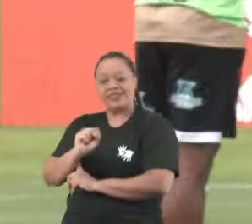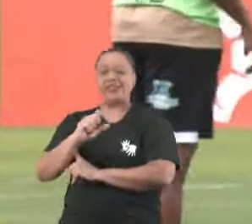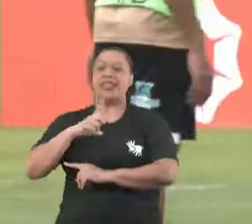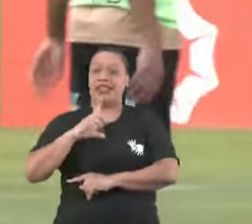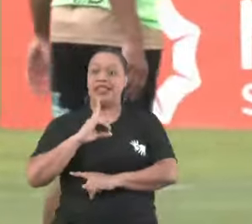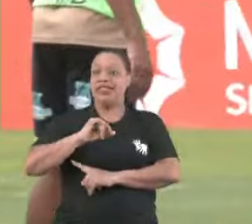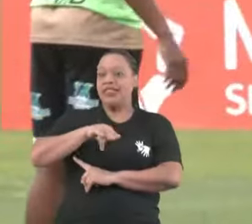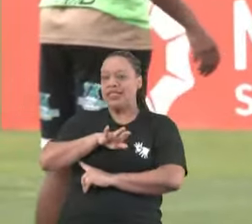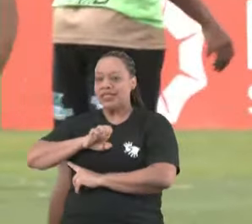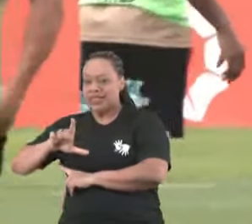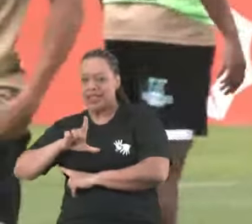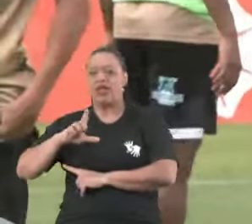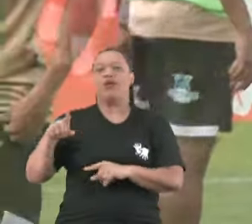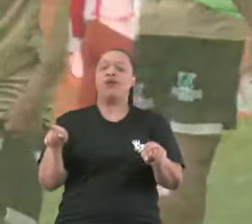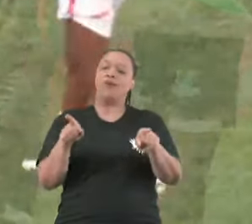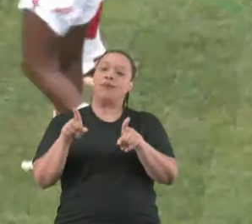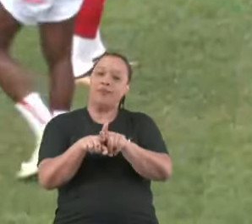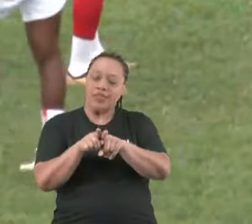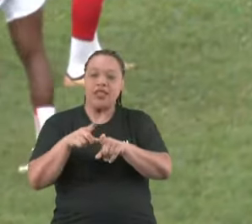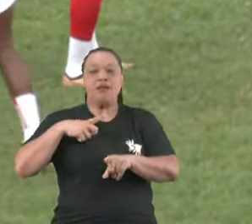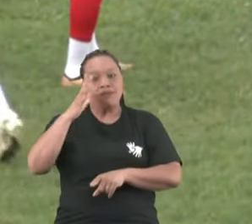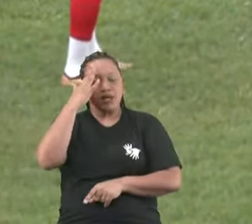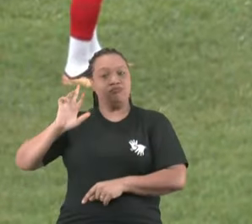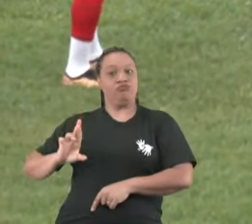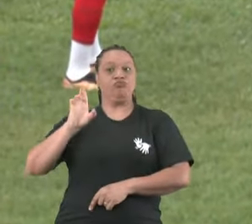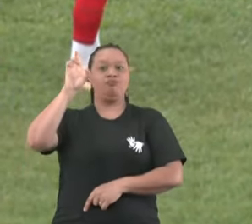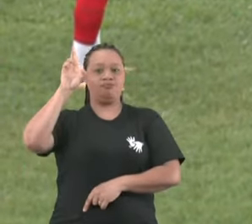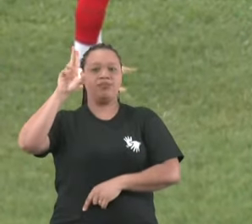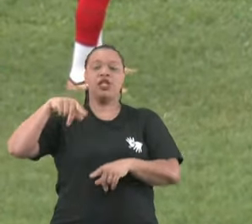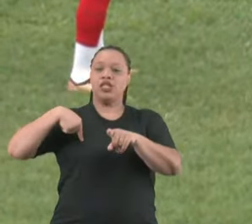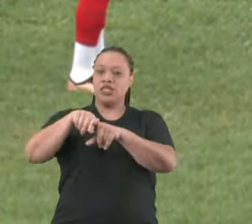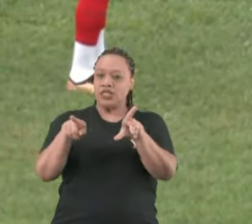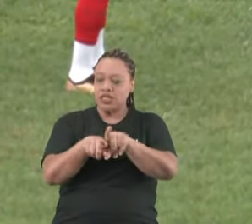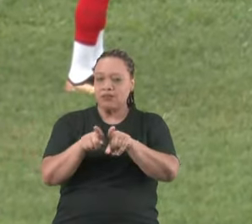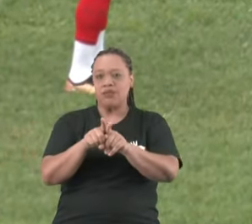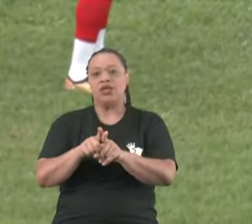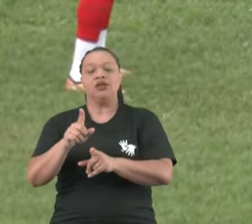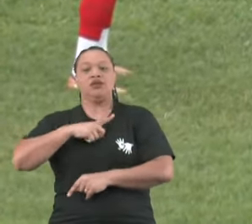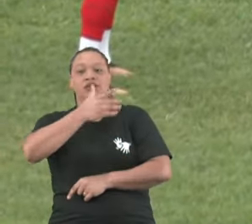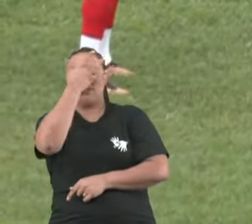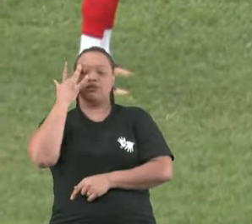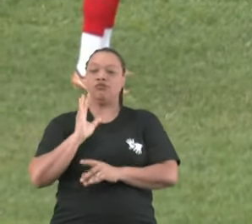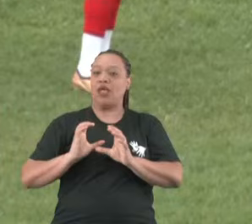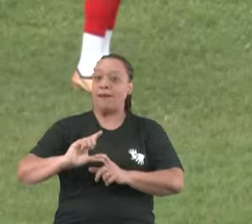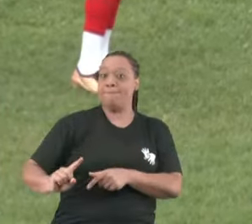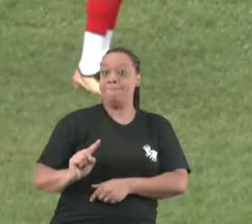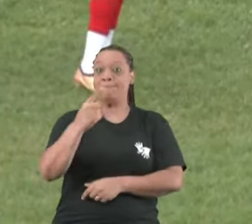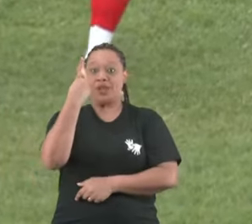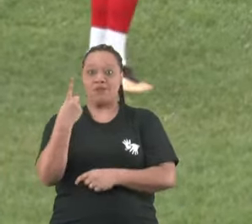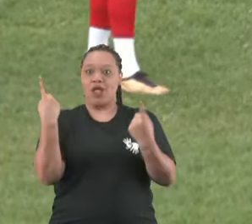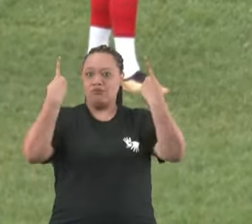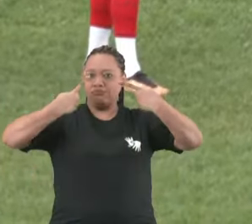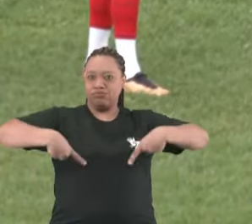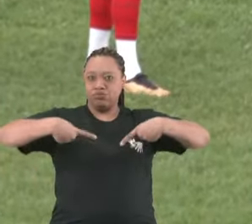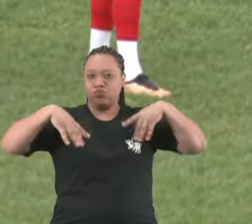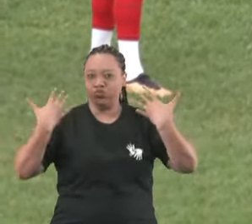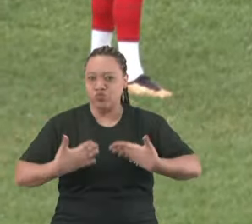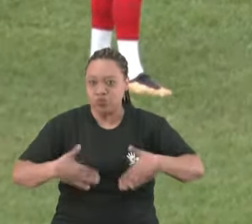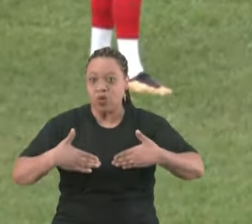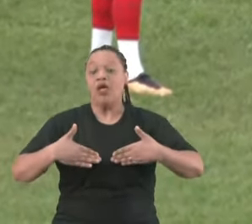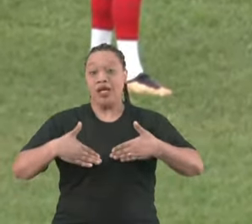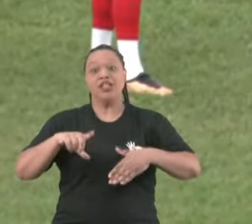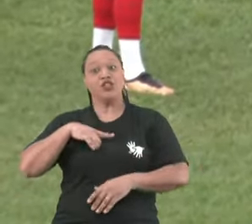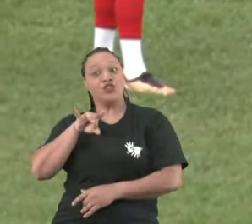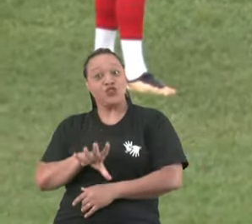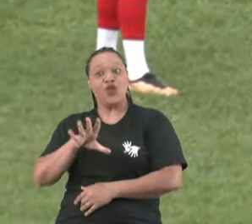Paulista colocando o Caio César como titular nesse jogo final da primeira decisão. Olha só, falei em decisão, mas são